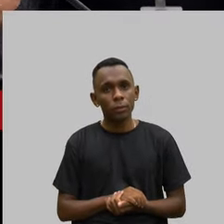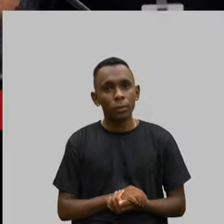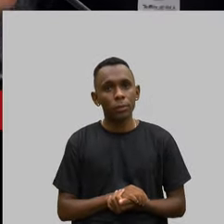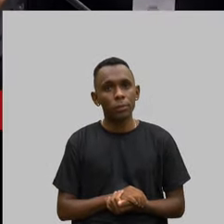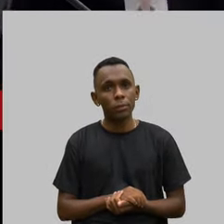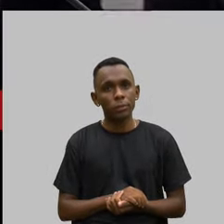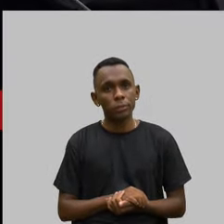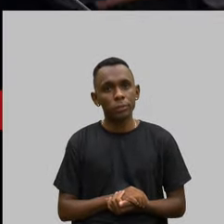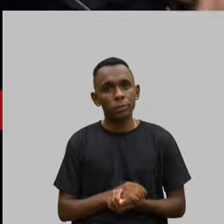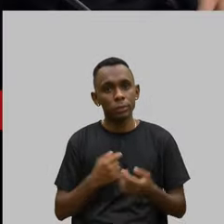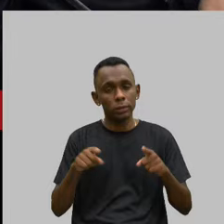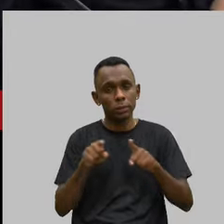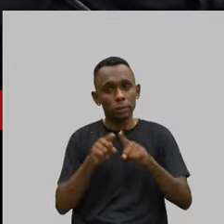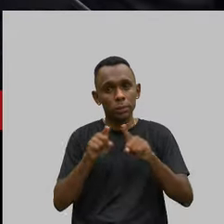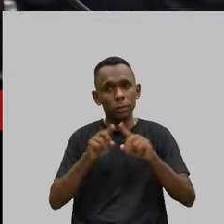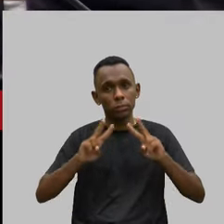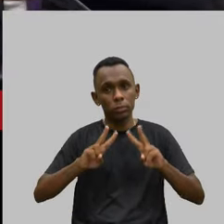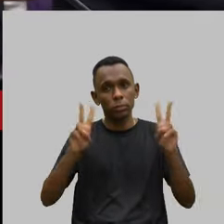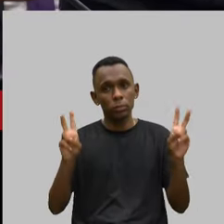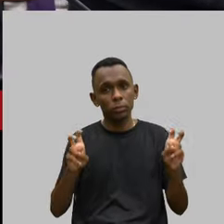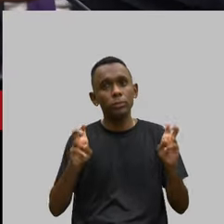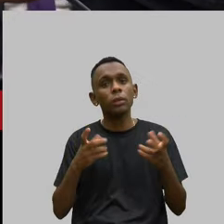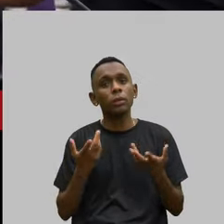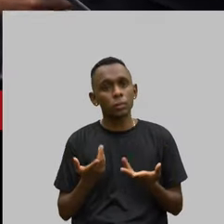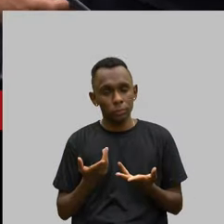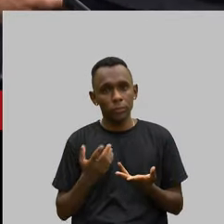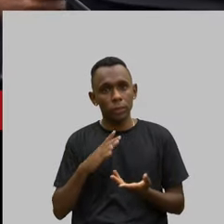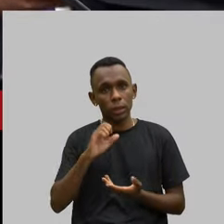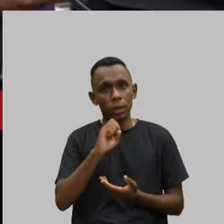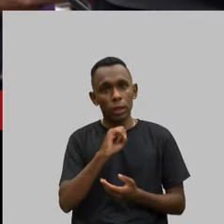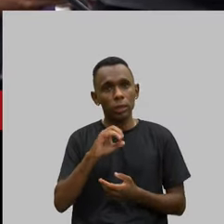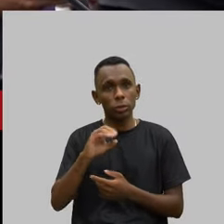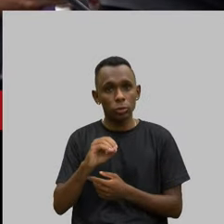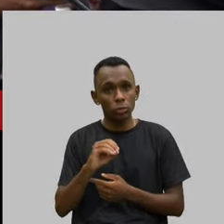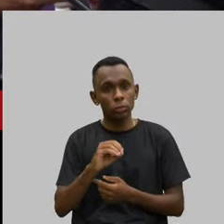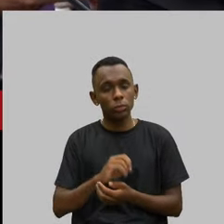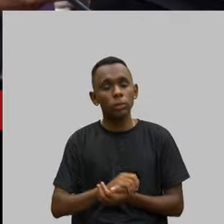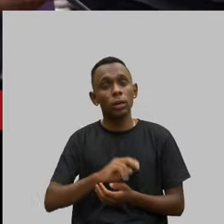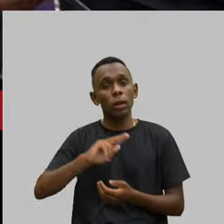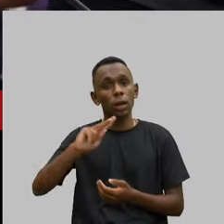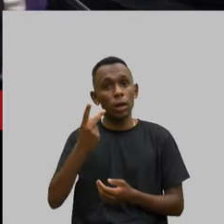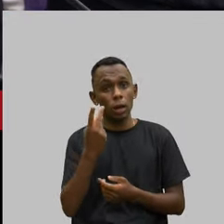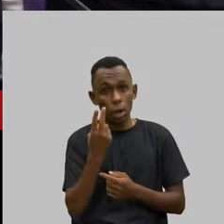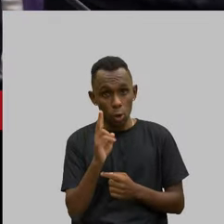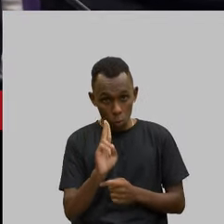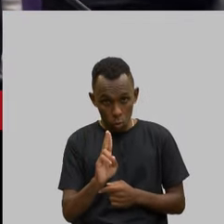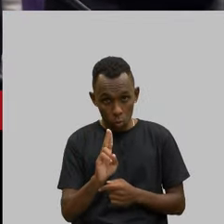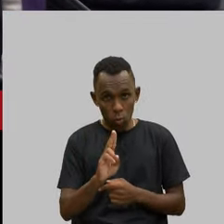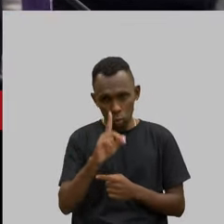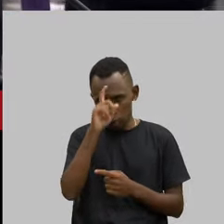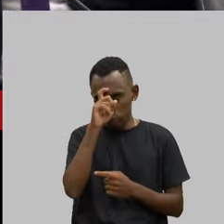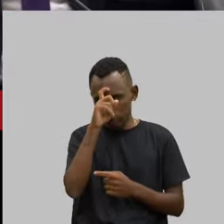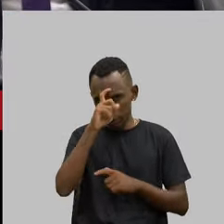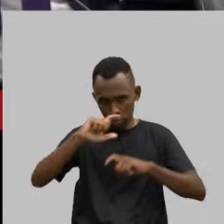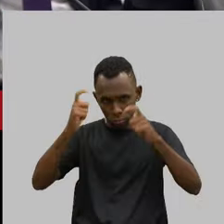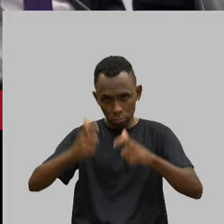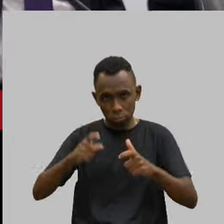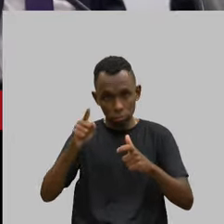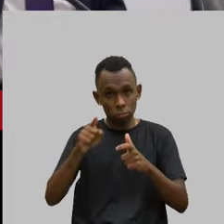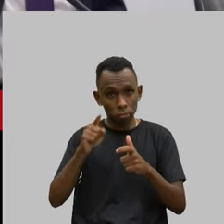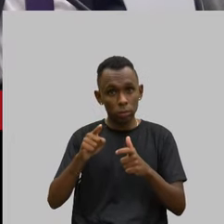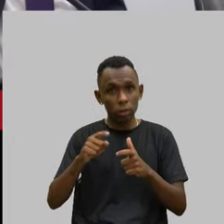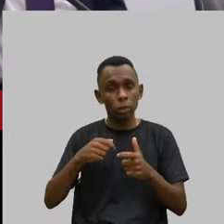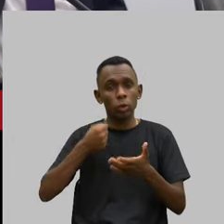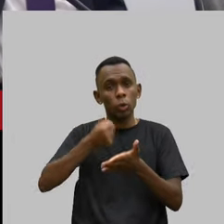parafraseando aqui o nosso Líder Cássio no HU nesse mesmo Hospital eu lutei muito pelo